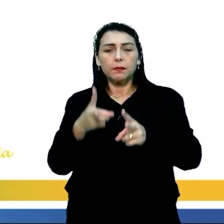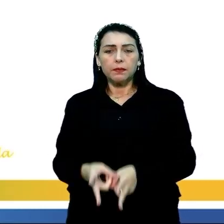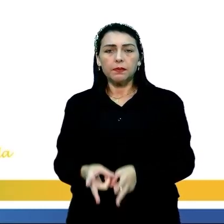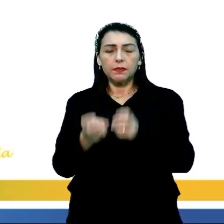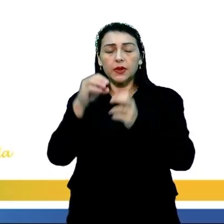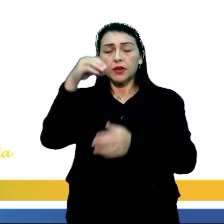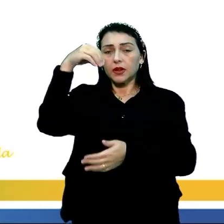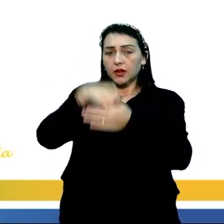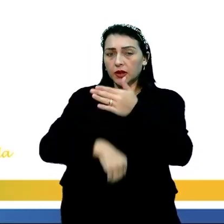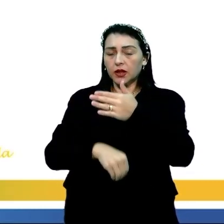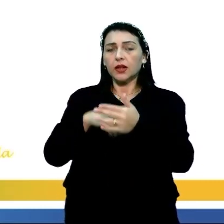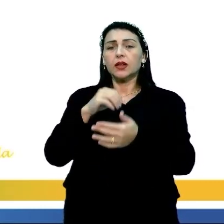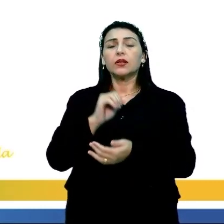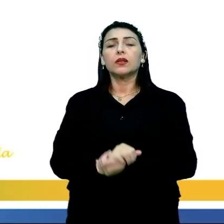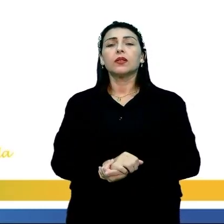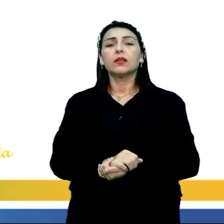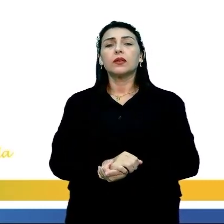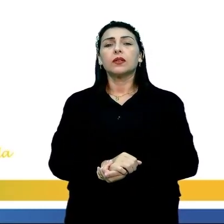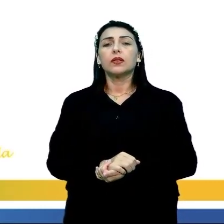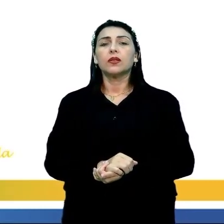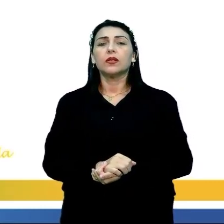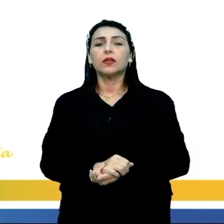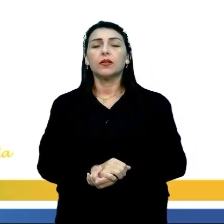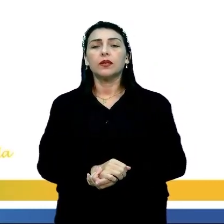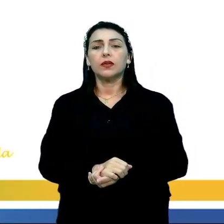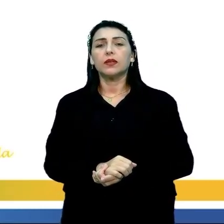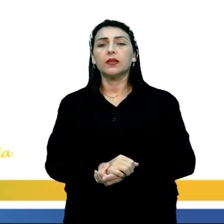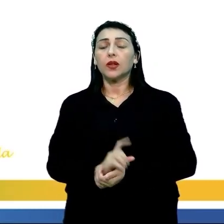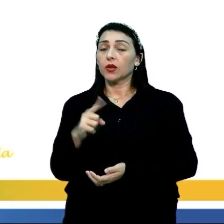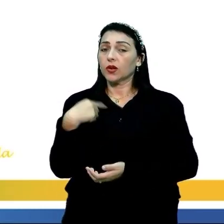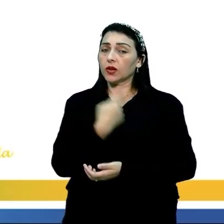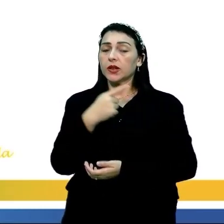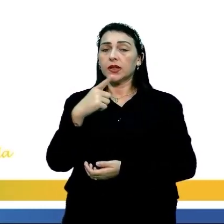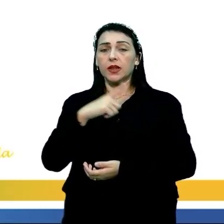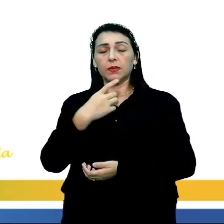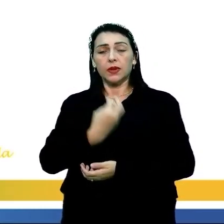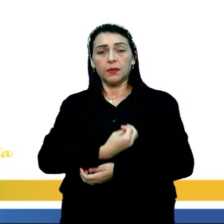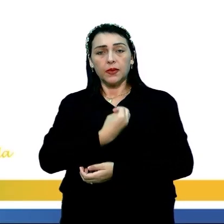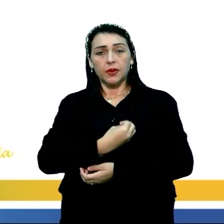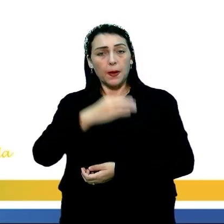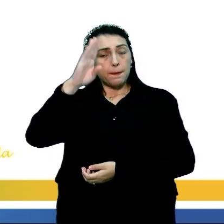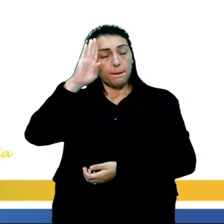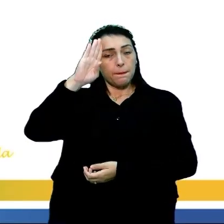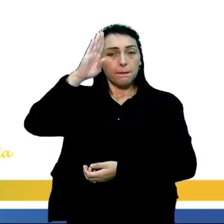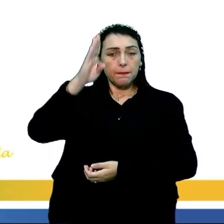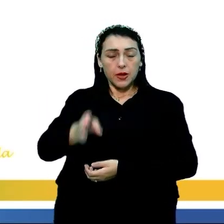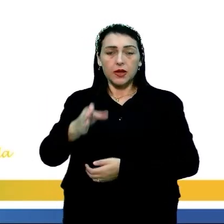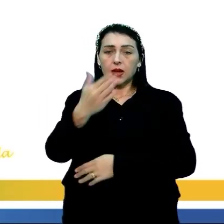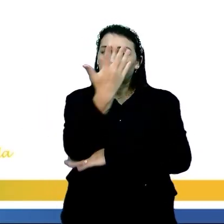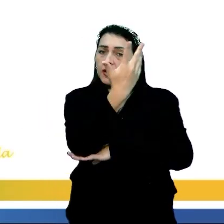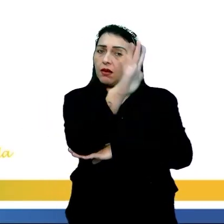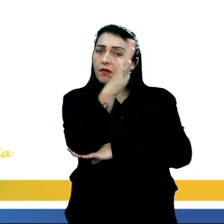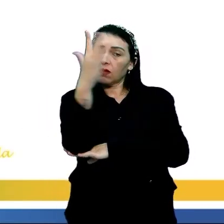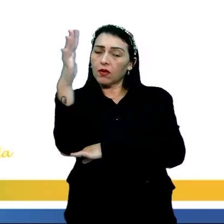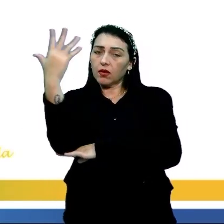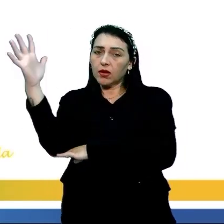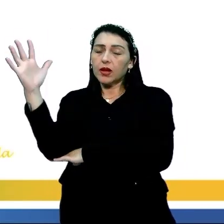dentro do domínio morfoclimático aí amazônico, que a gente tem a presença principalmente da